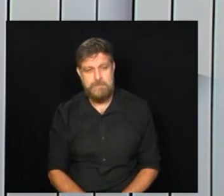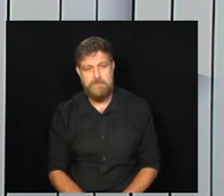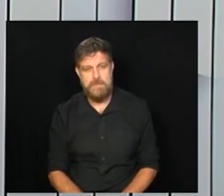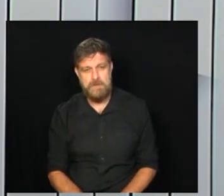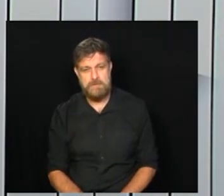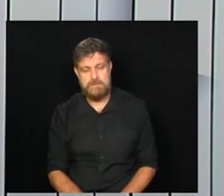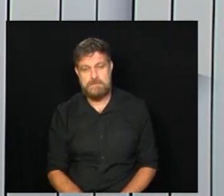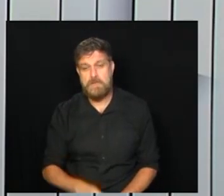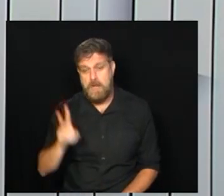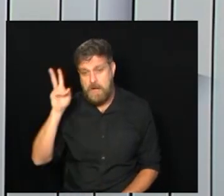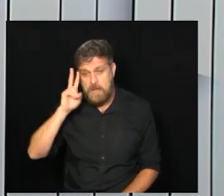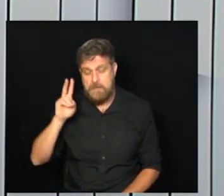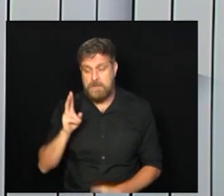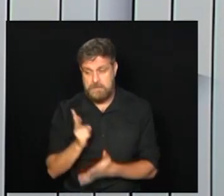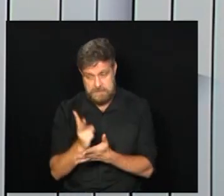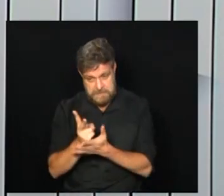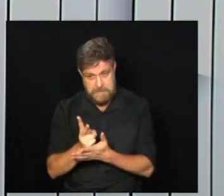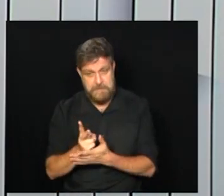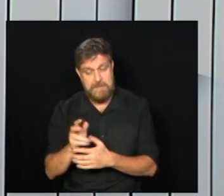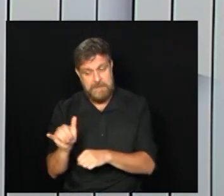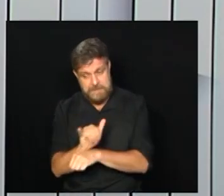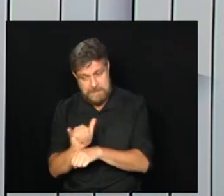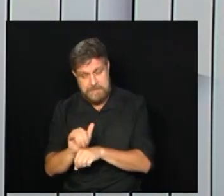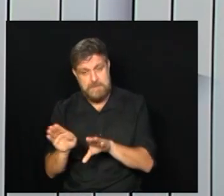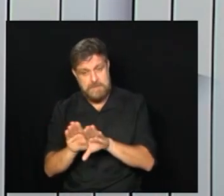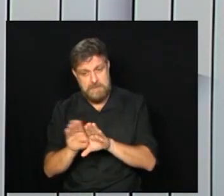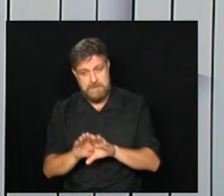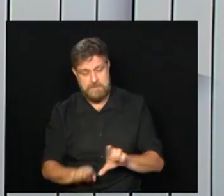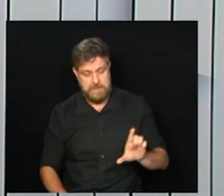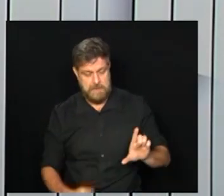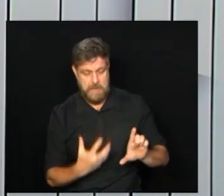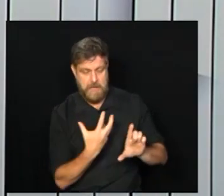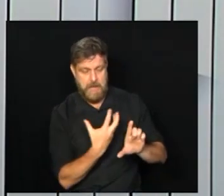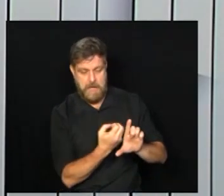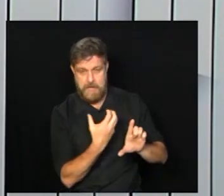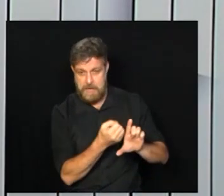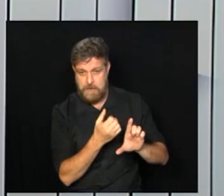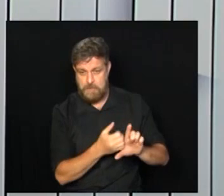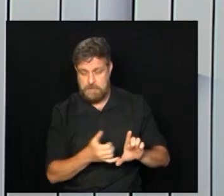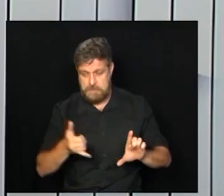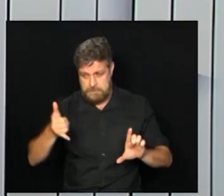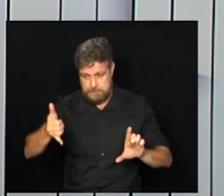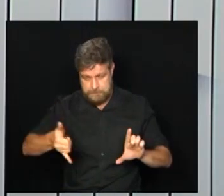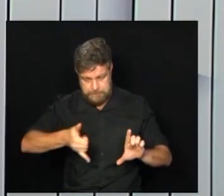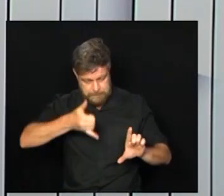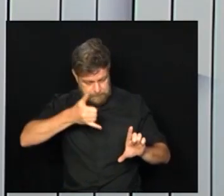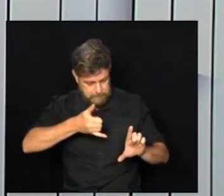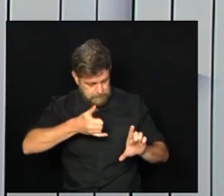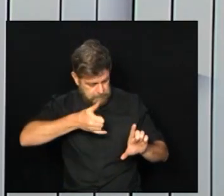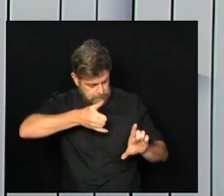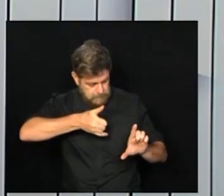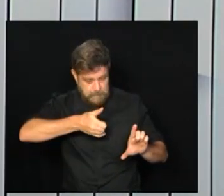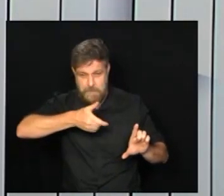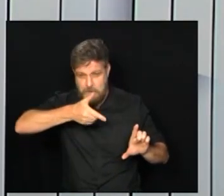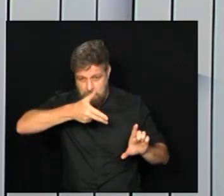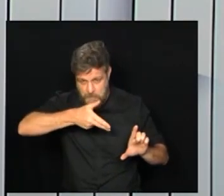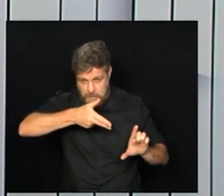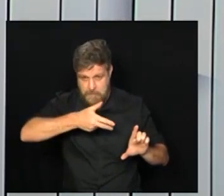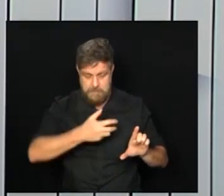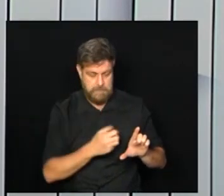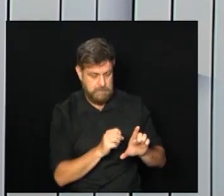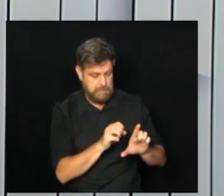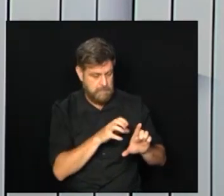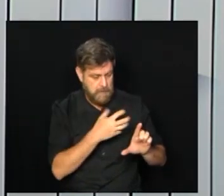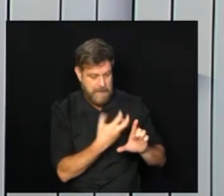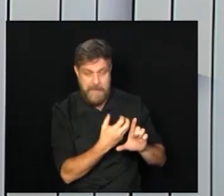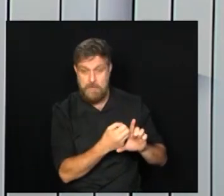978293776. Lembrando sempre da opção do QR Code, pega o seu celular, abre a câmera, aponte para este QR Code e já vai